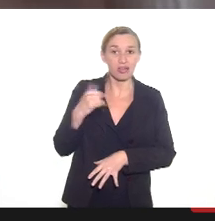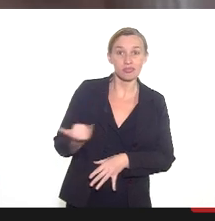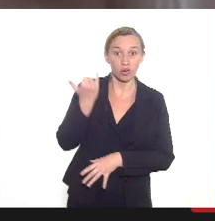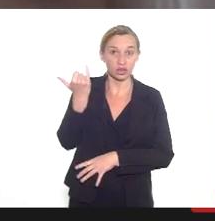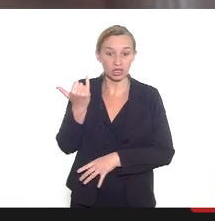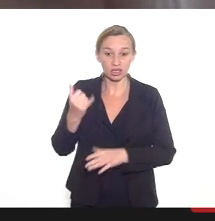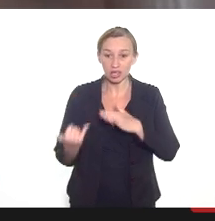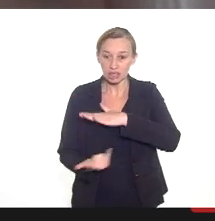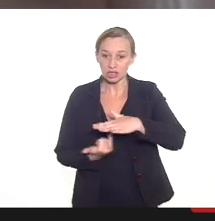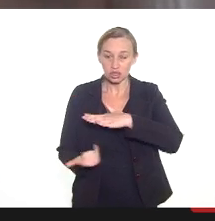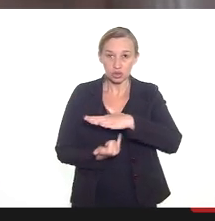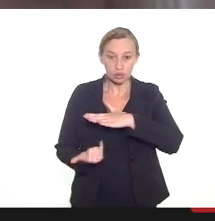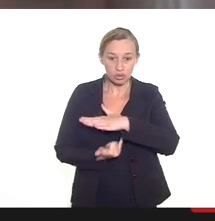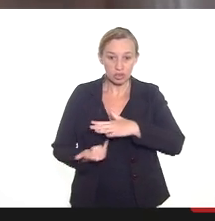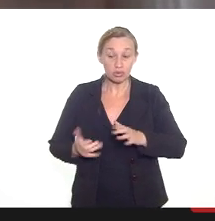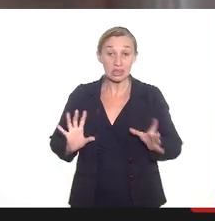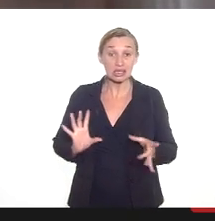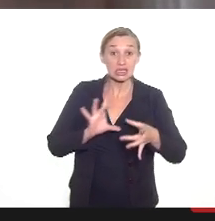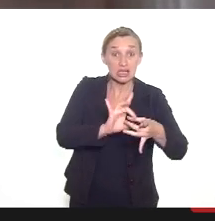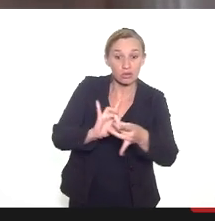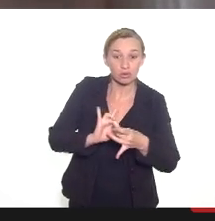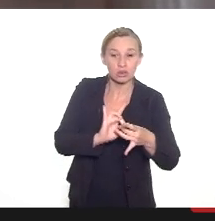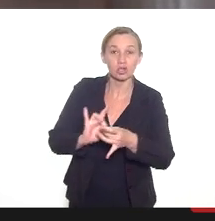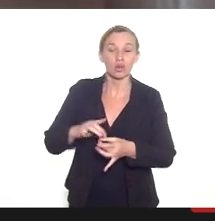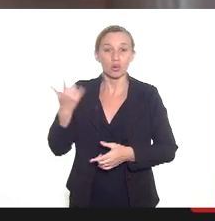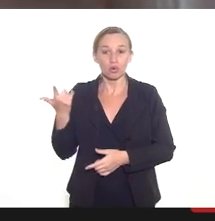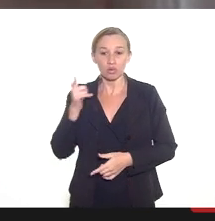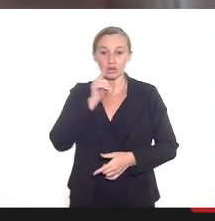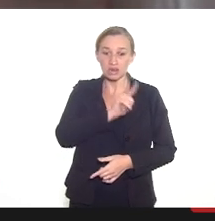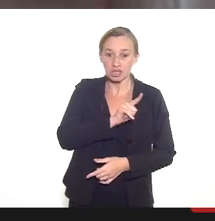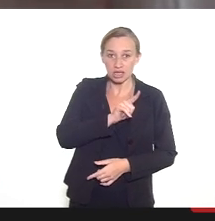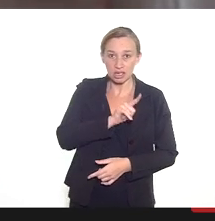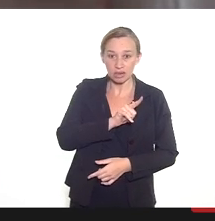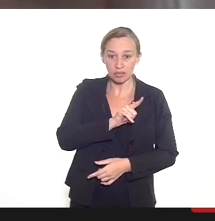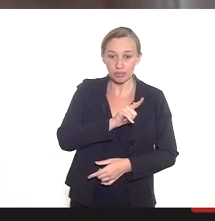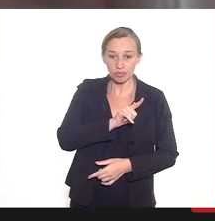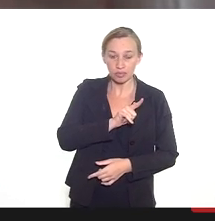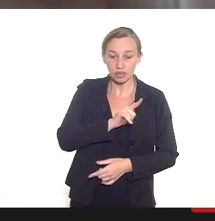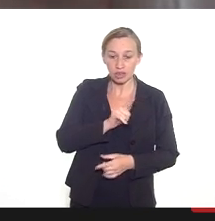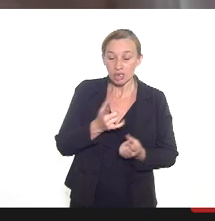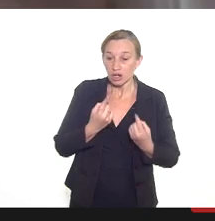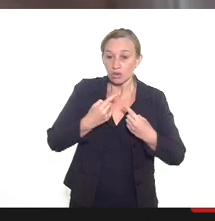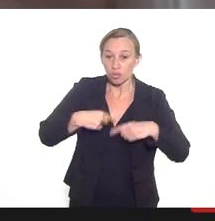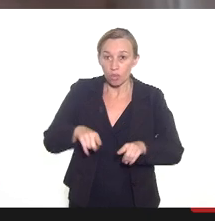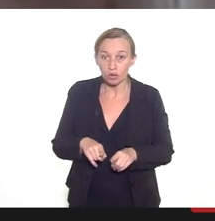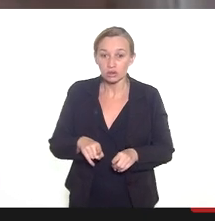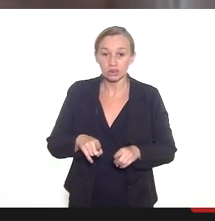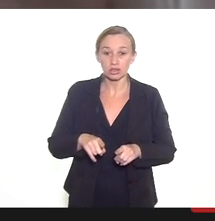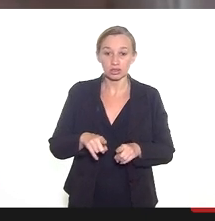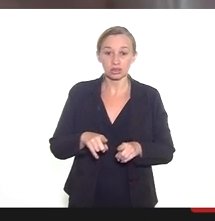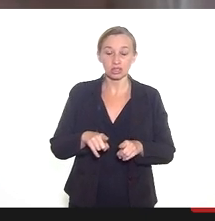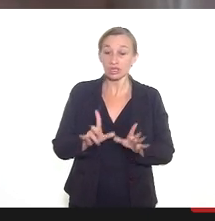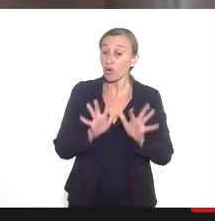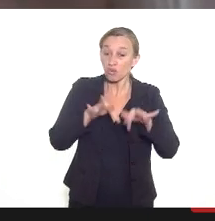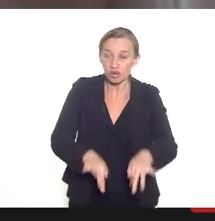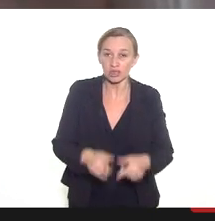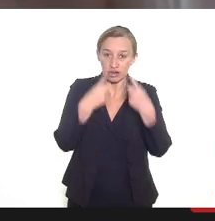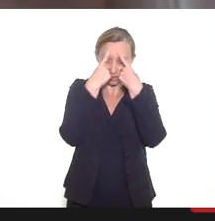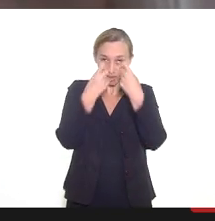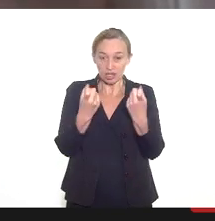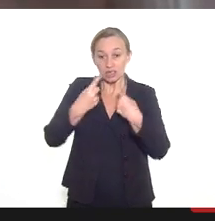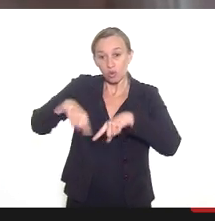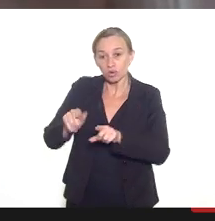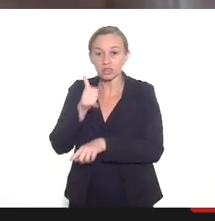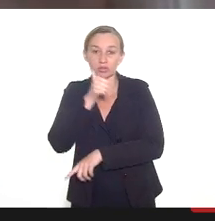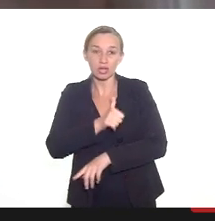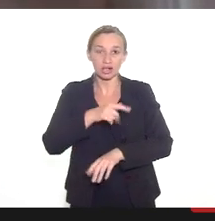instituições e os órgãos se unam para que a gente consiga, de vez, combater e dar um fim a essa violência contra a mulher